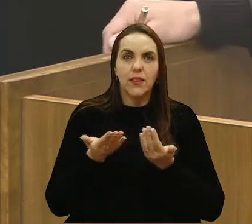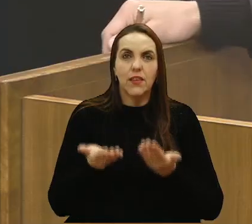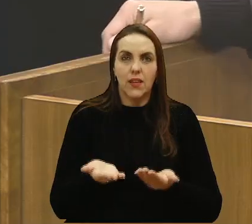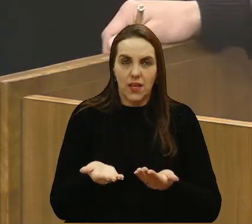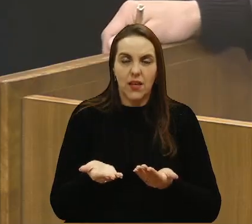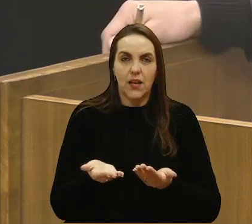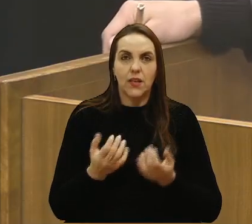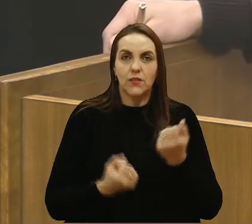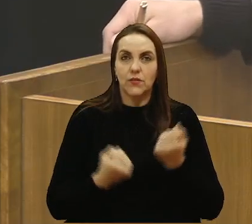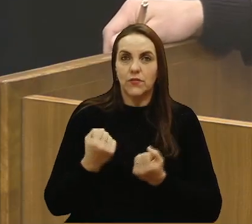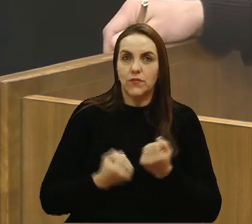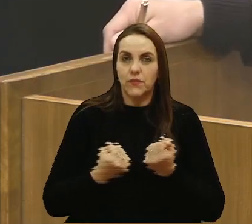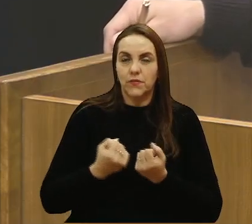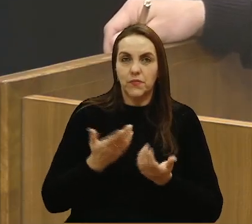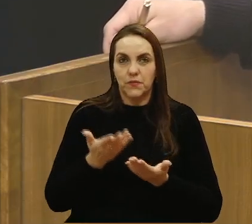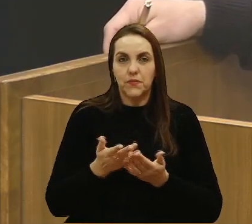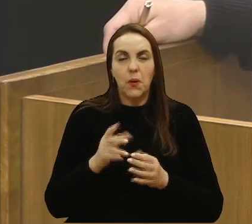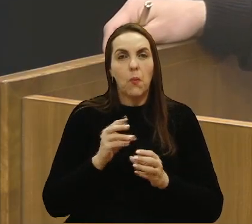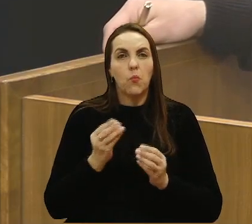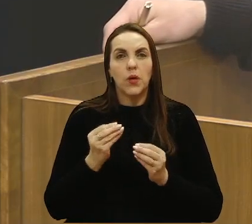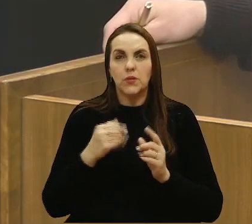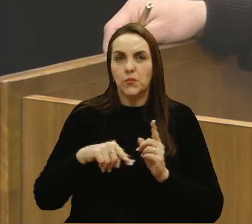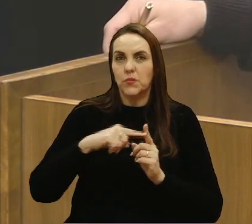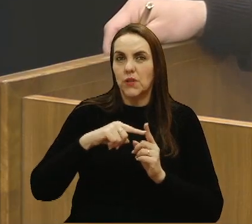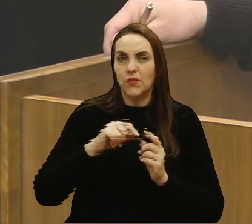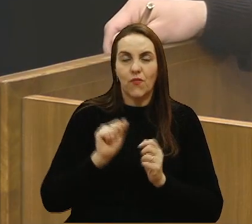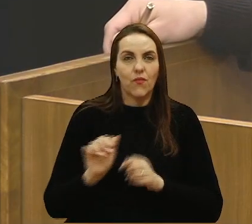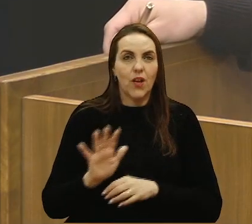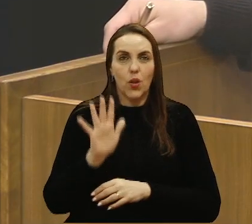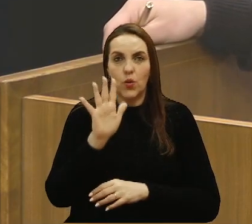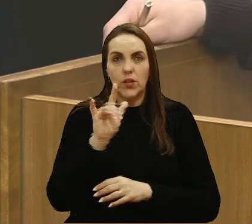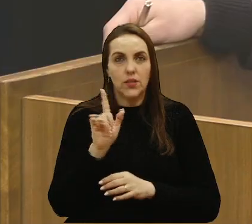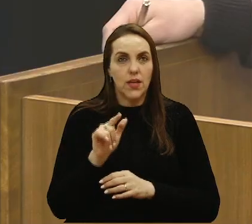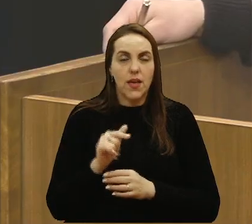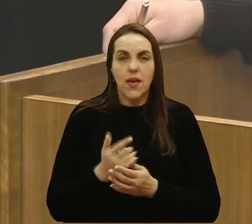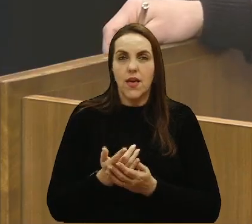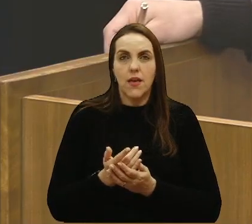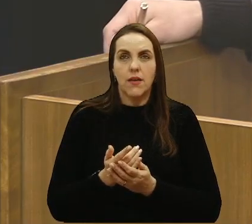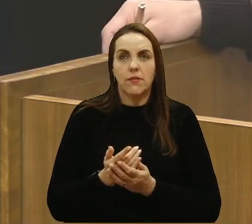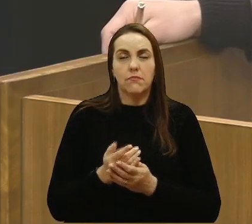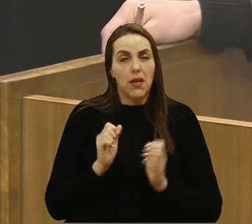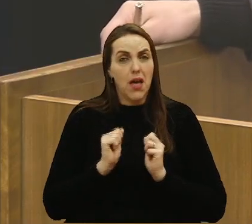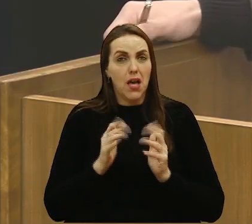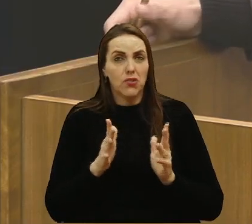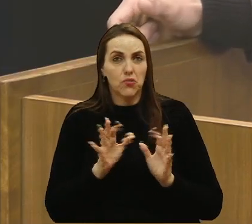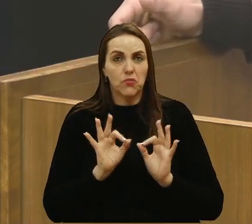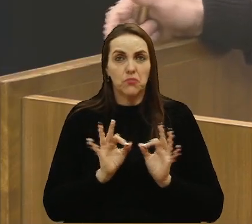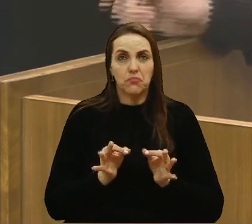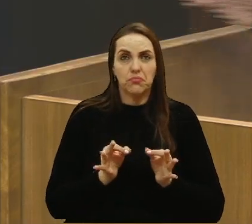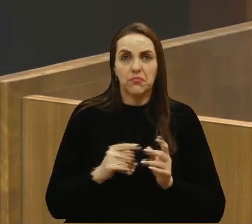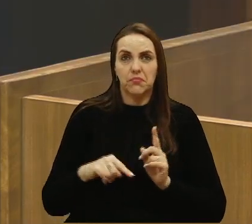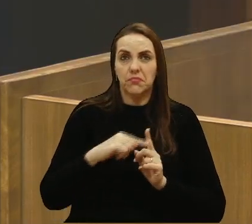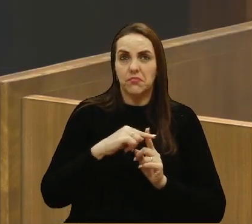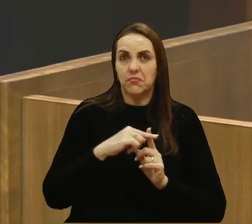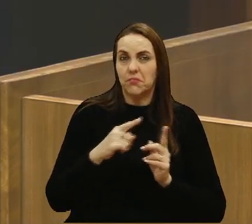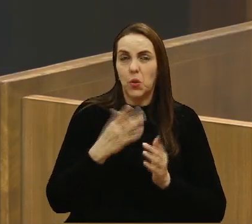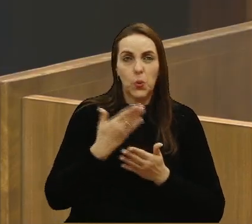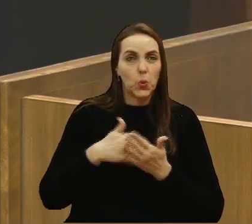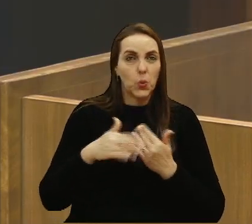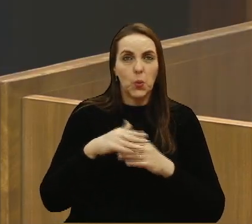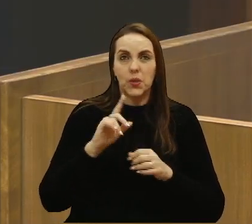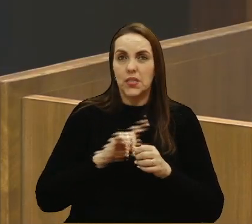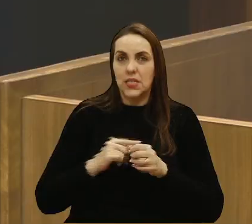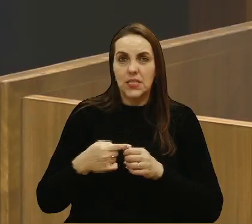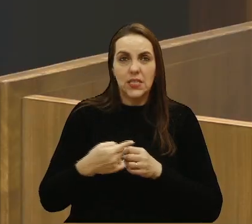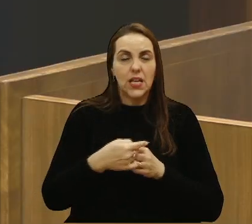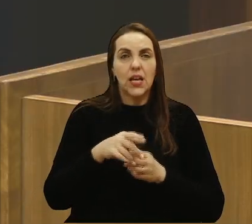desses veículos, que irá agregar muitos valores, né, que são atitudes nobres que todas as cidades, todos